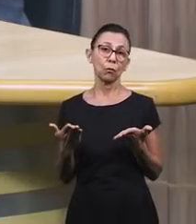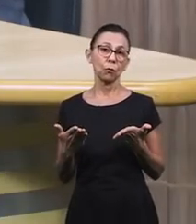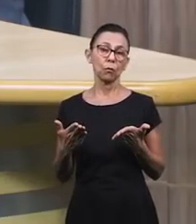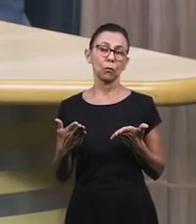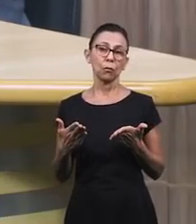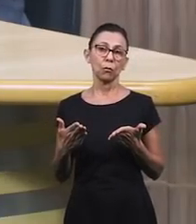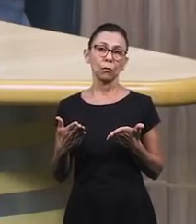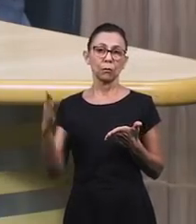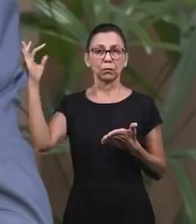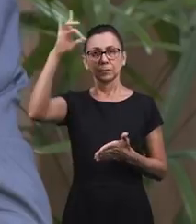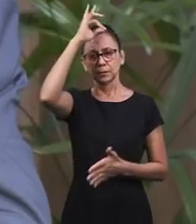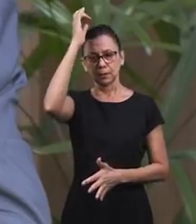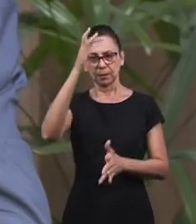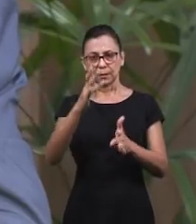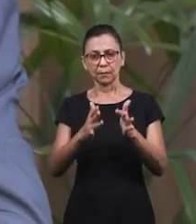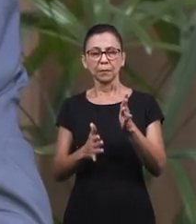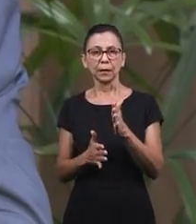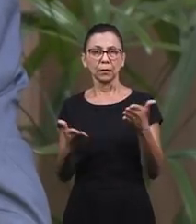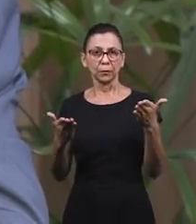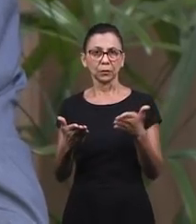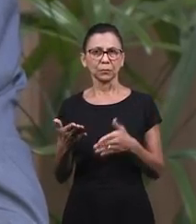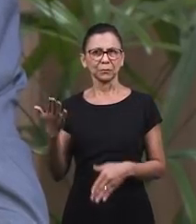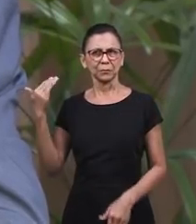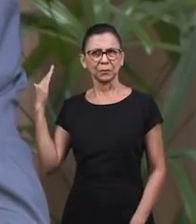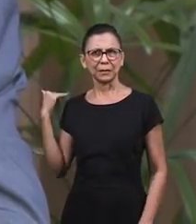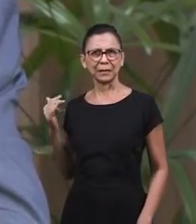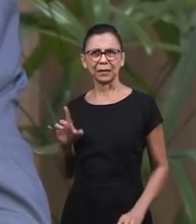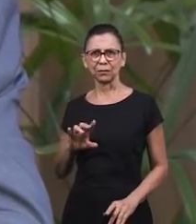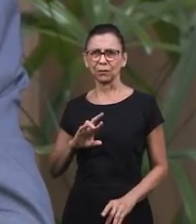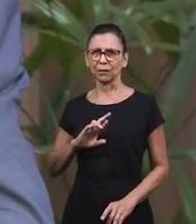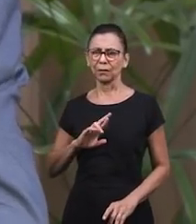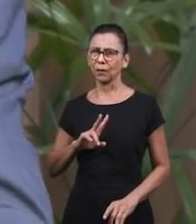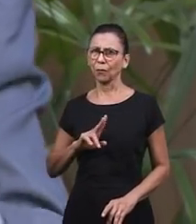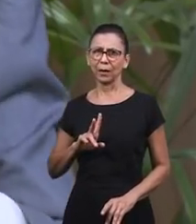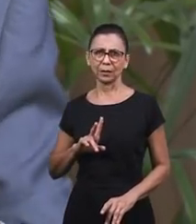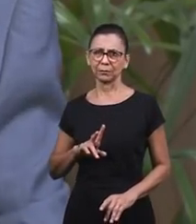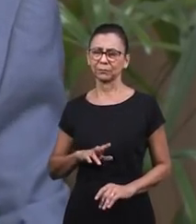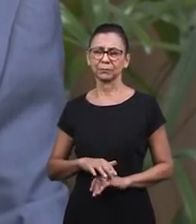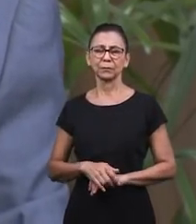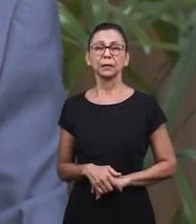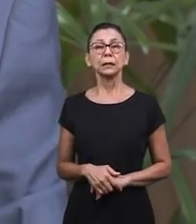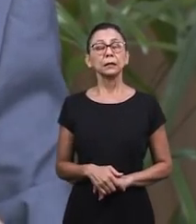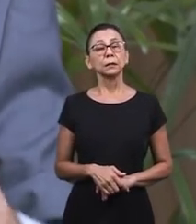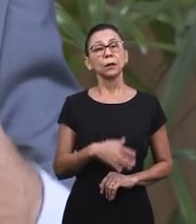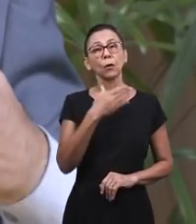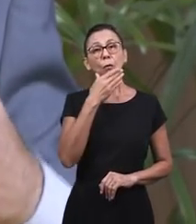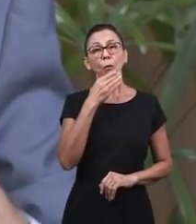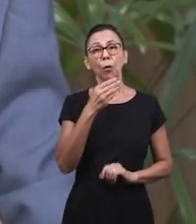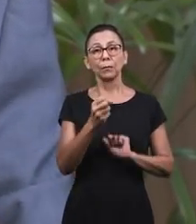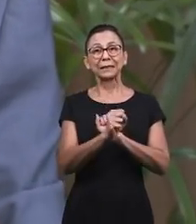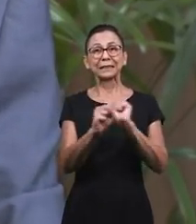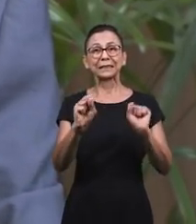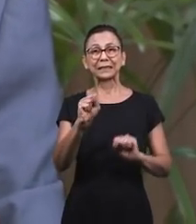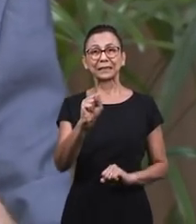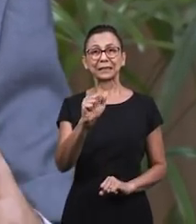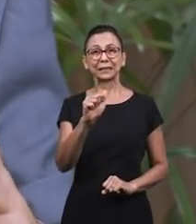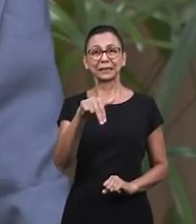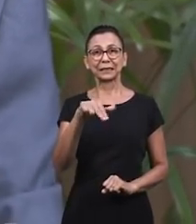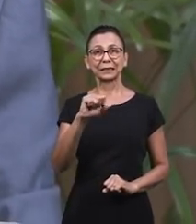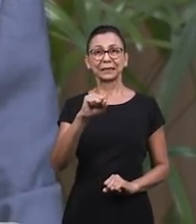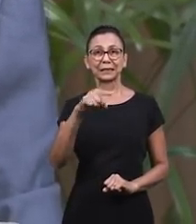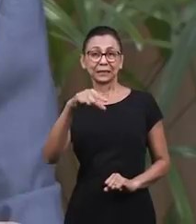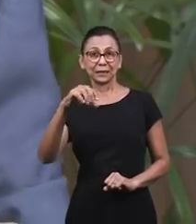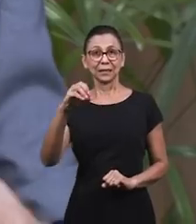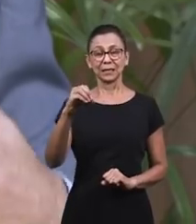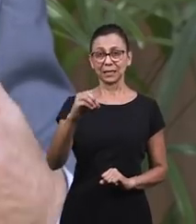Espírito Santo, mas naquele tempo não era assim. Então nós vemos lá a história de Sansão. Sansão era um homem, por mais forte